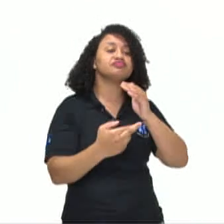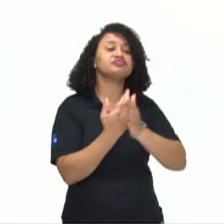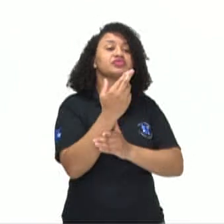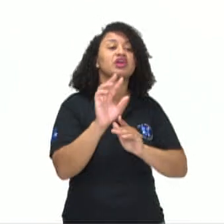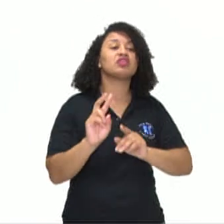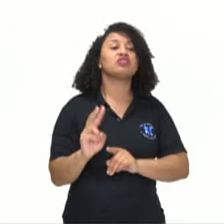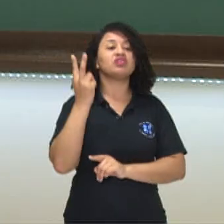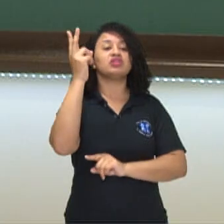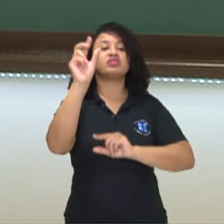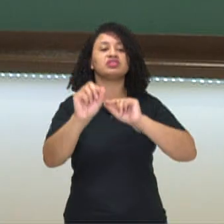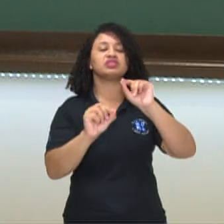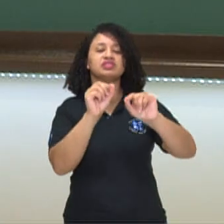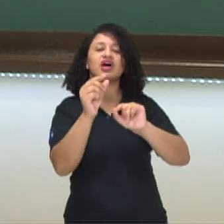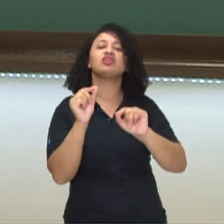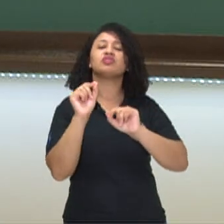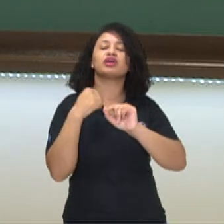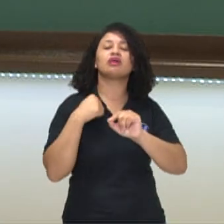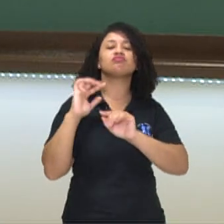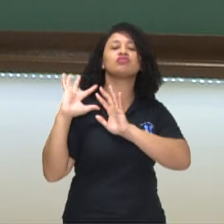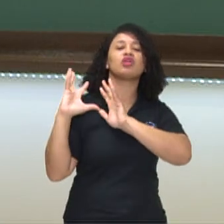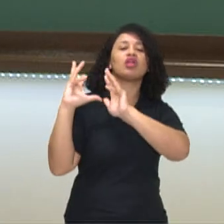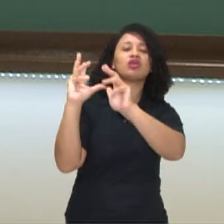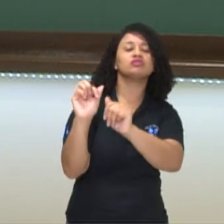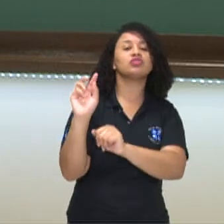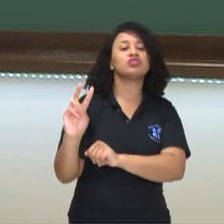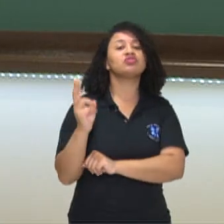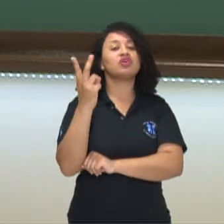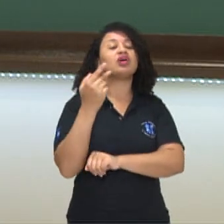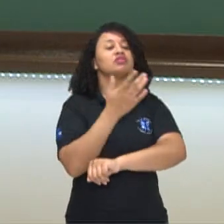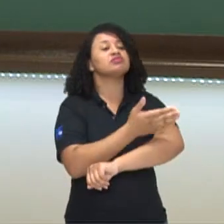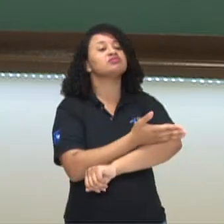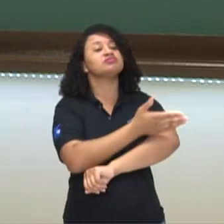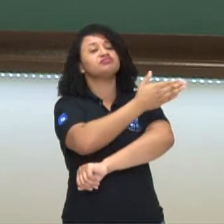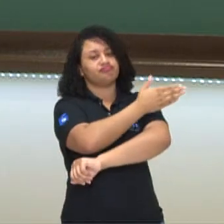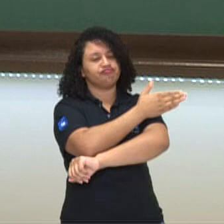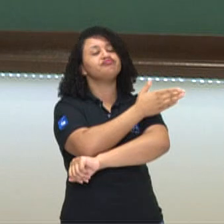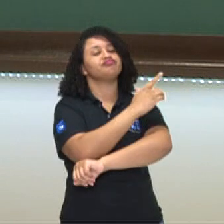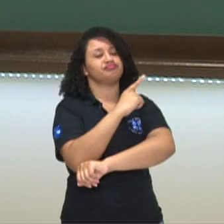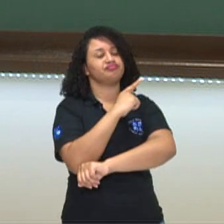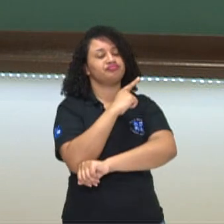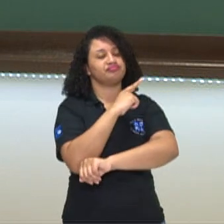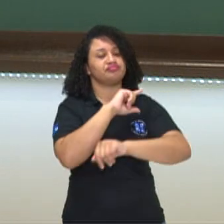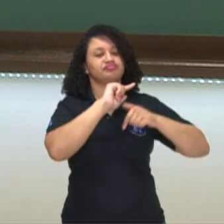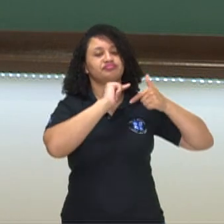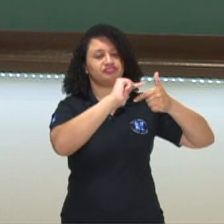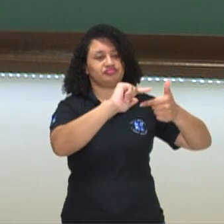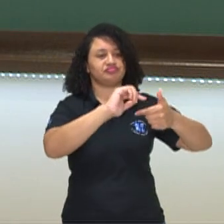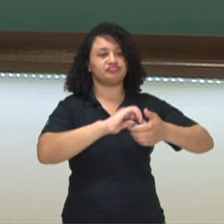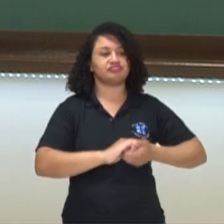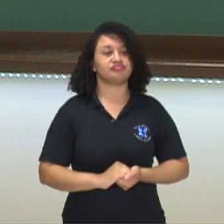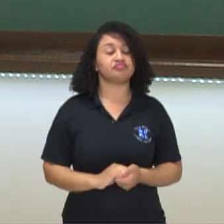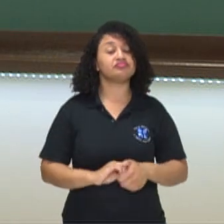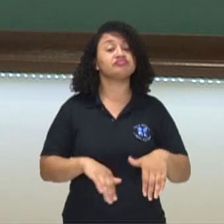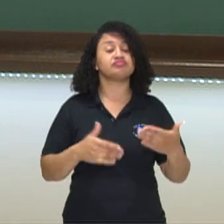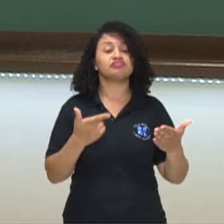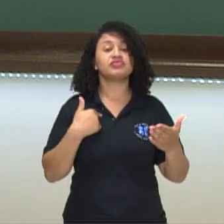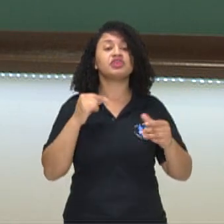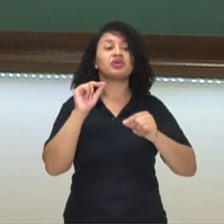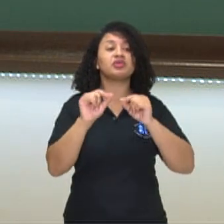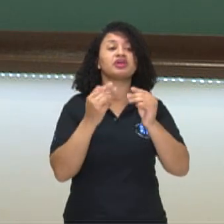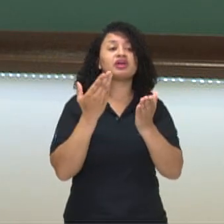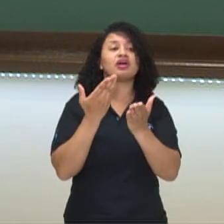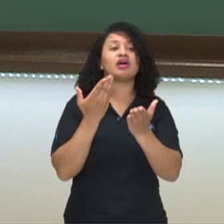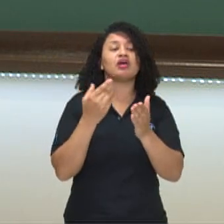renascentistas valorizavam, buscavam resgatar os valores da antiguidade clássica, beleza? Galera,